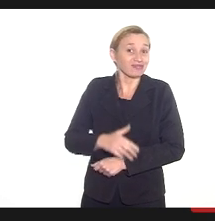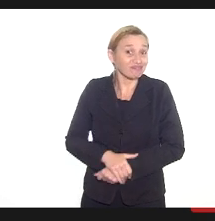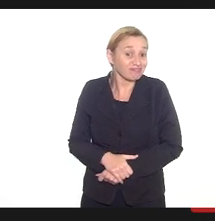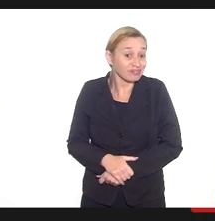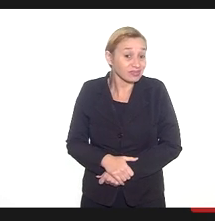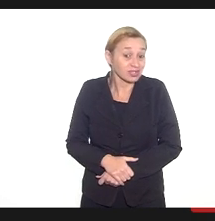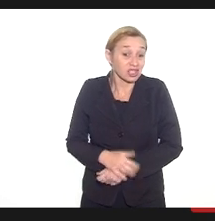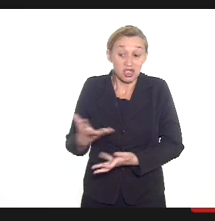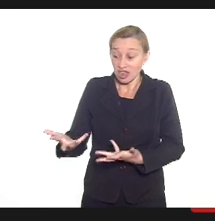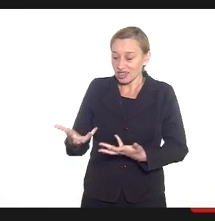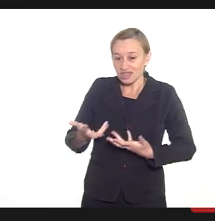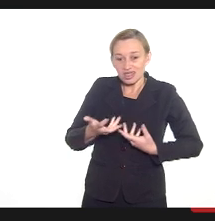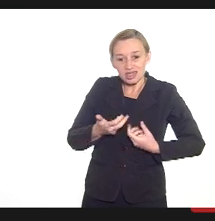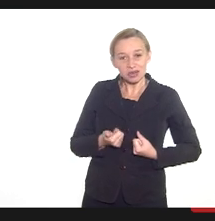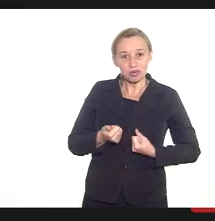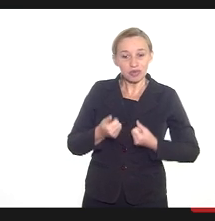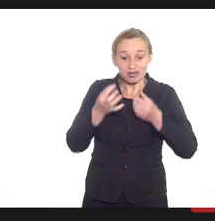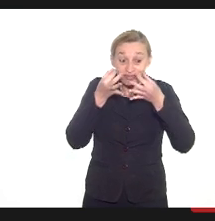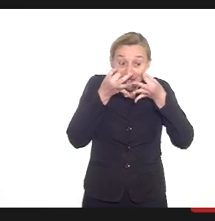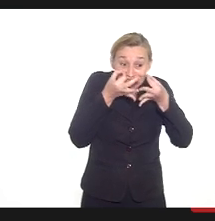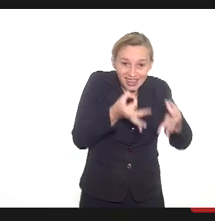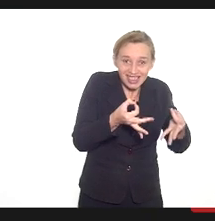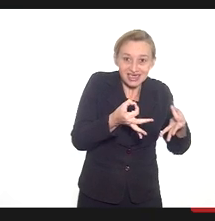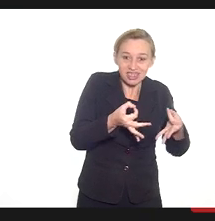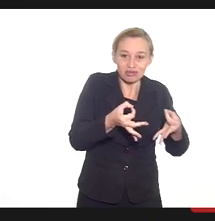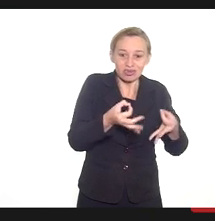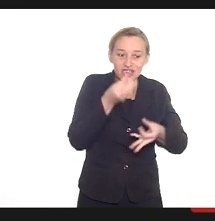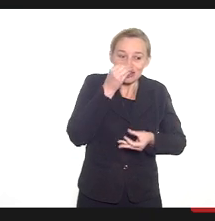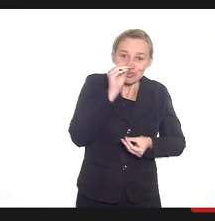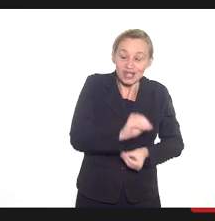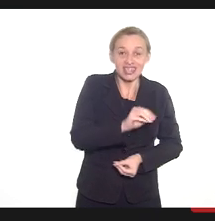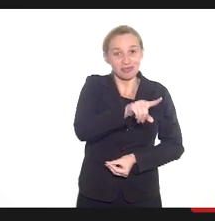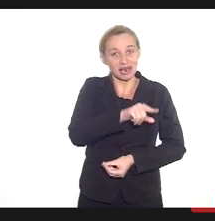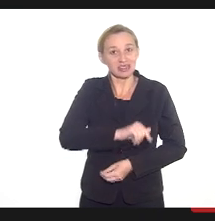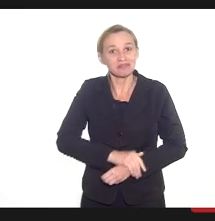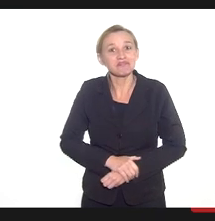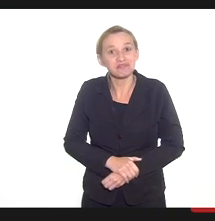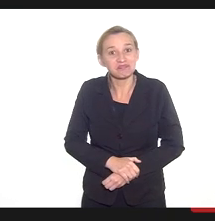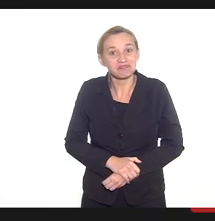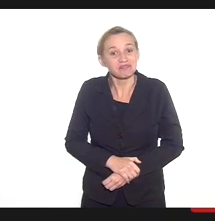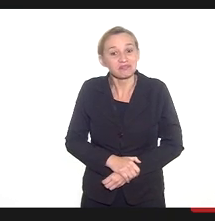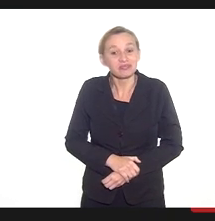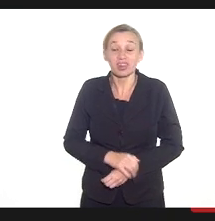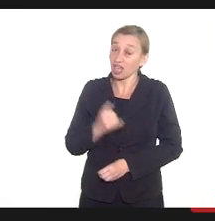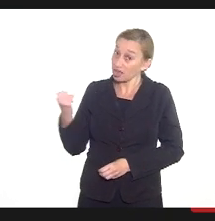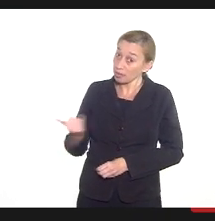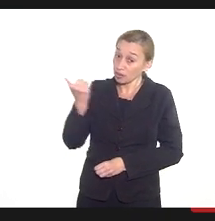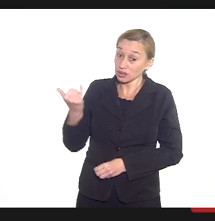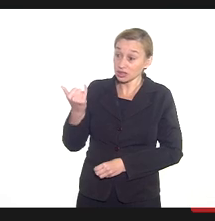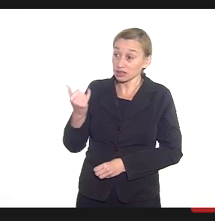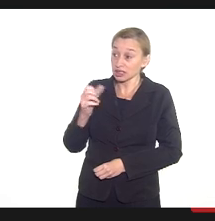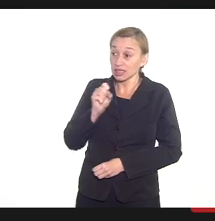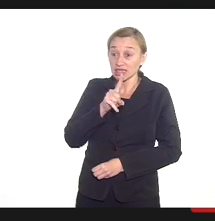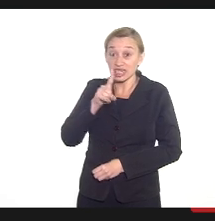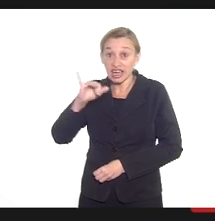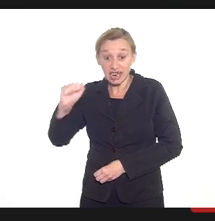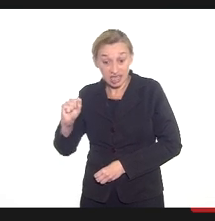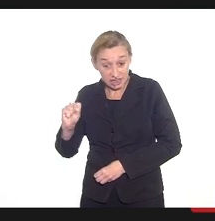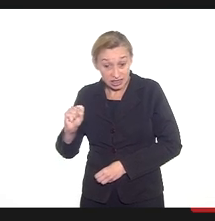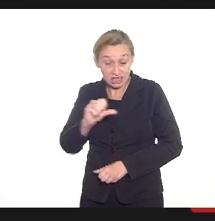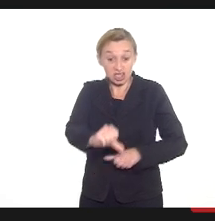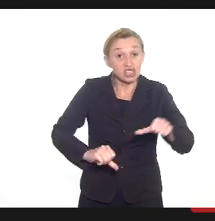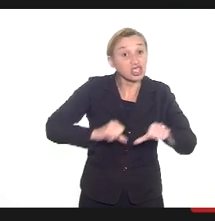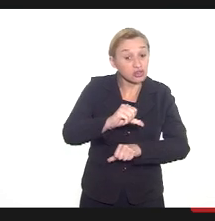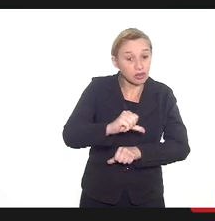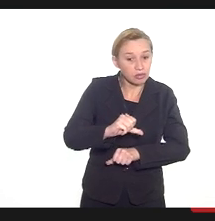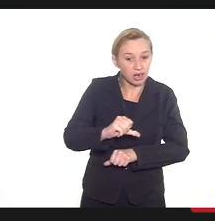pelo recebimento da atenção que é negado a ela. Então, é muito importante que os CEANs sejam transformados